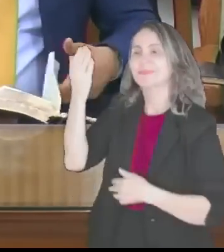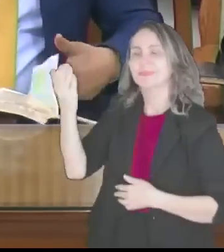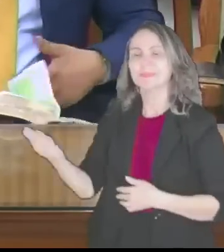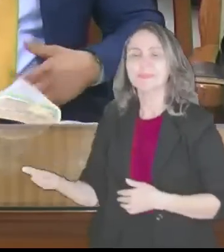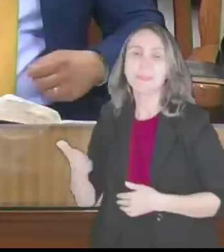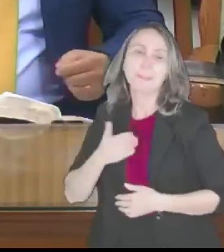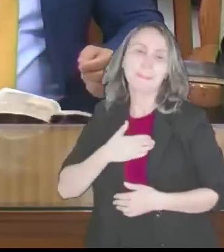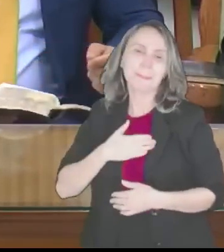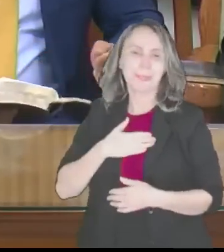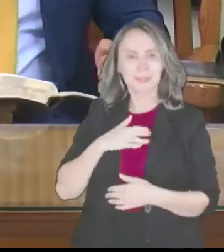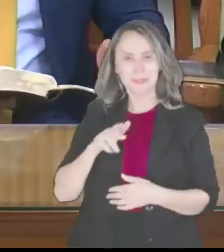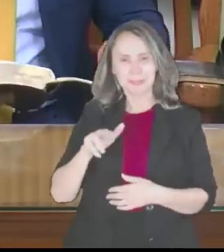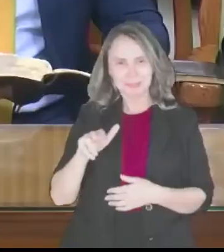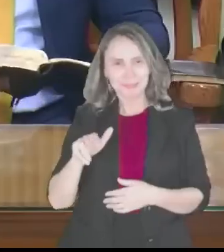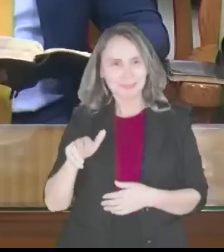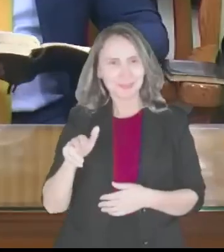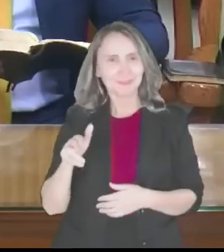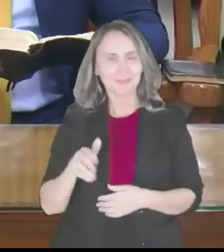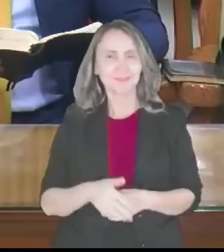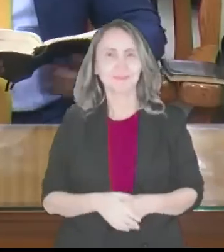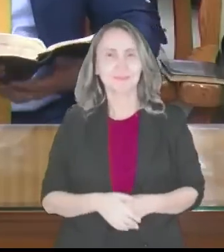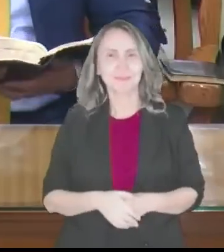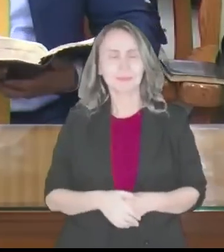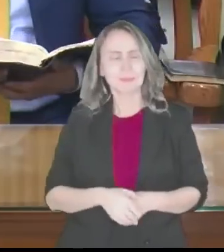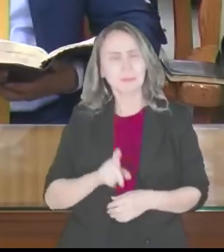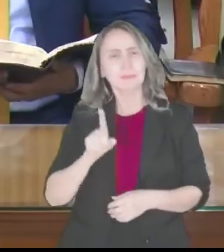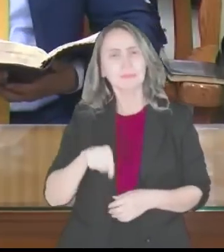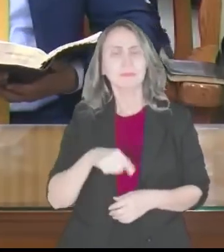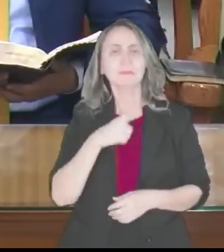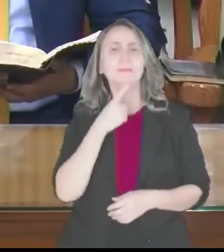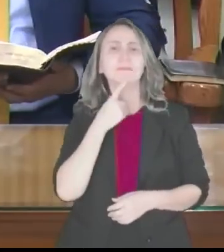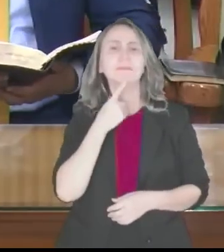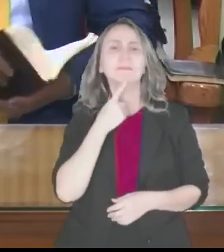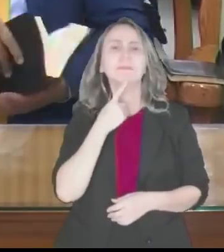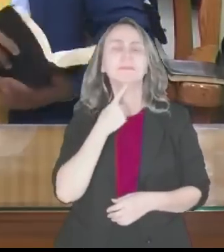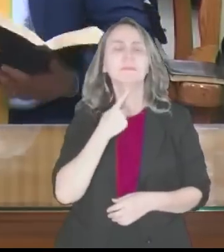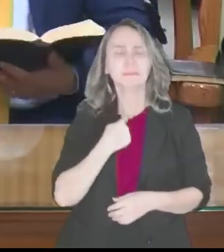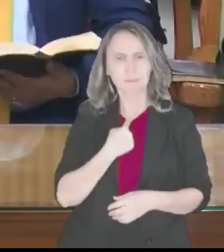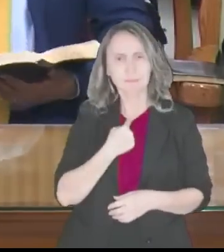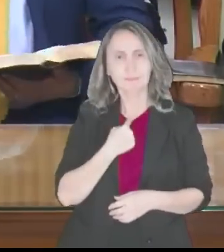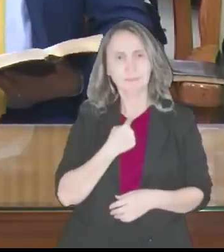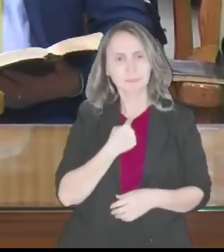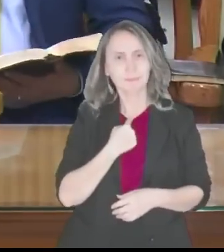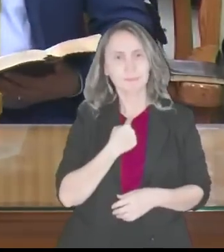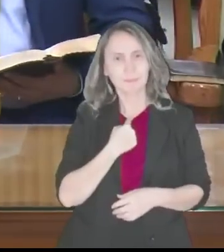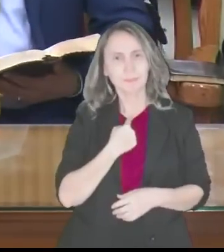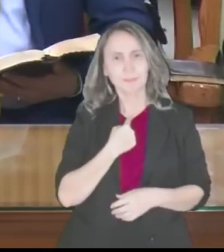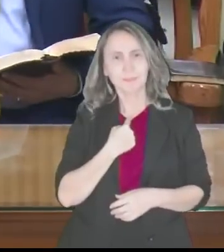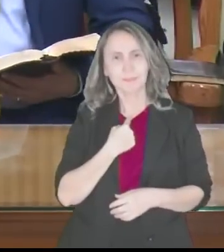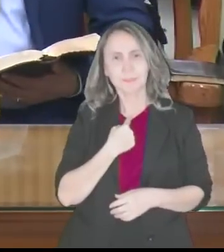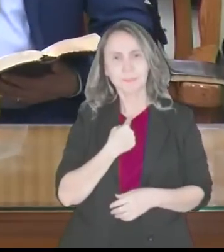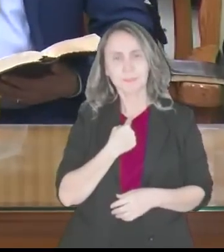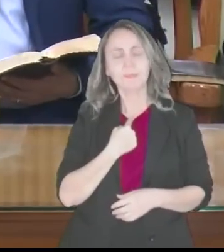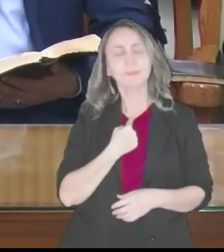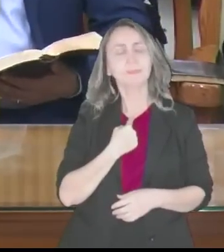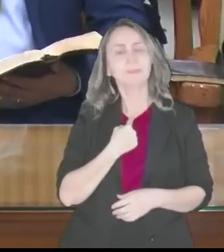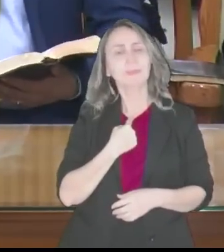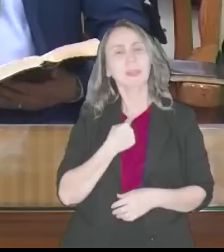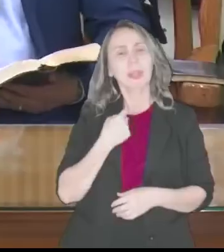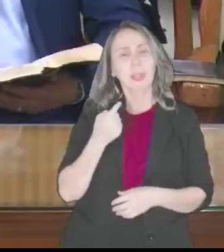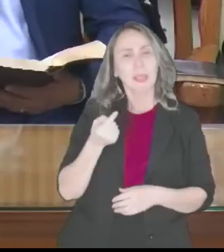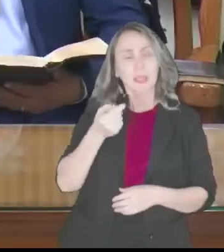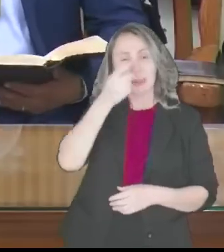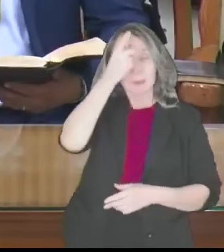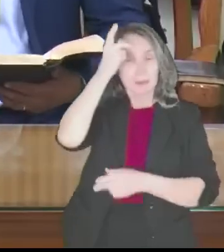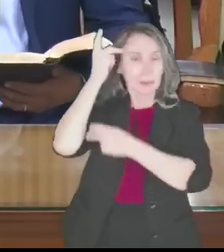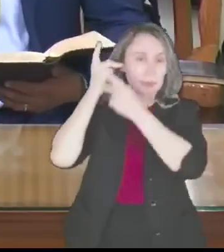irmão. Isso é um desejo, era um desejo dos santos do Antigo